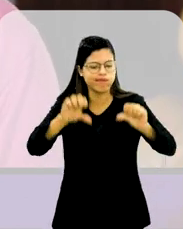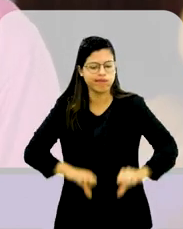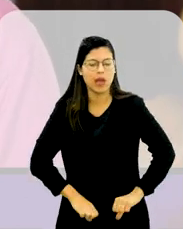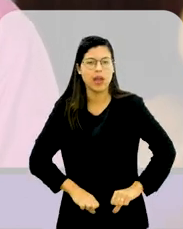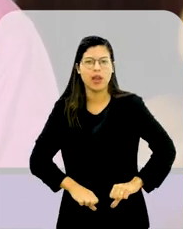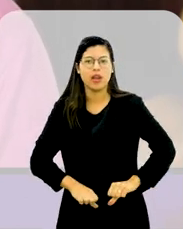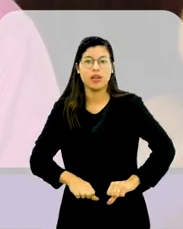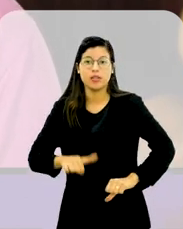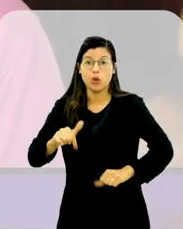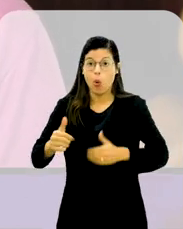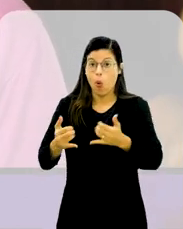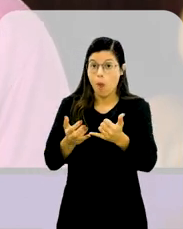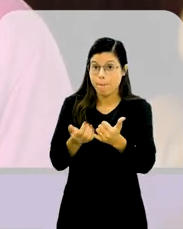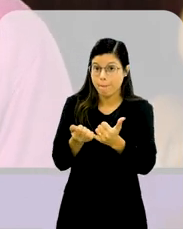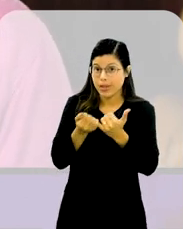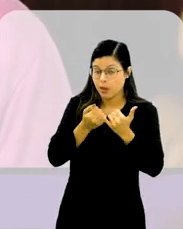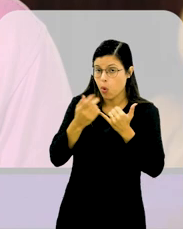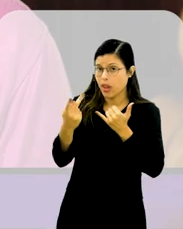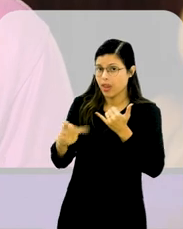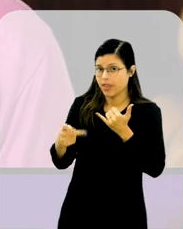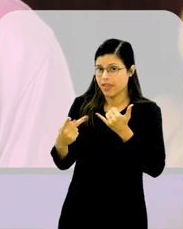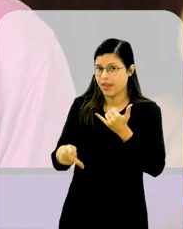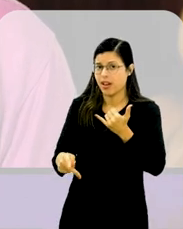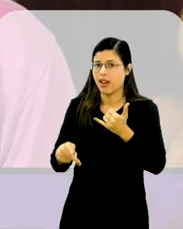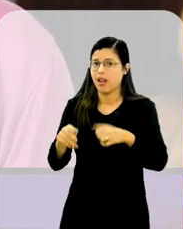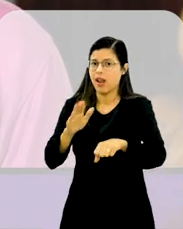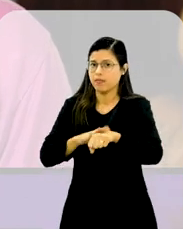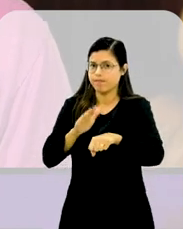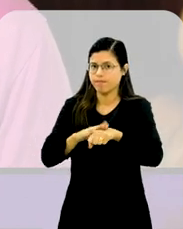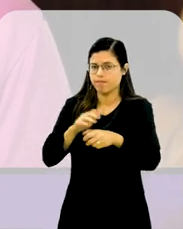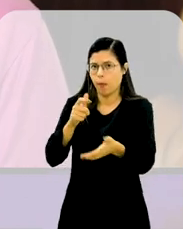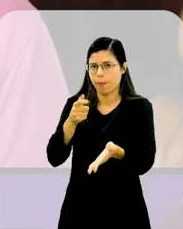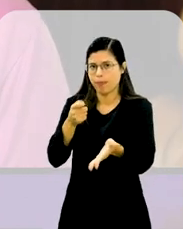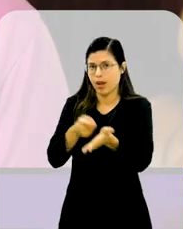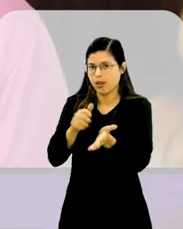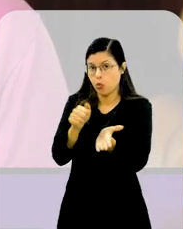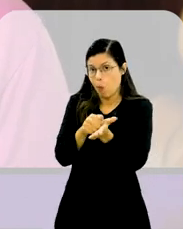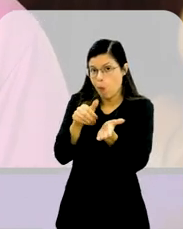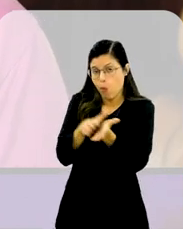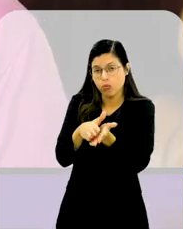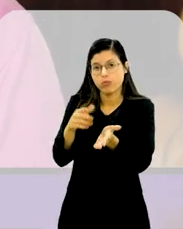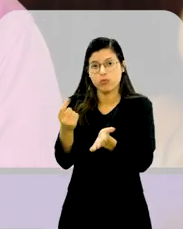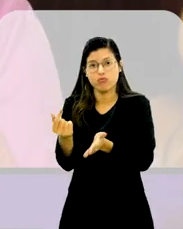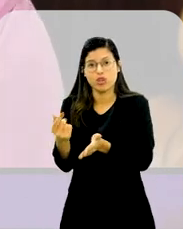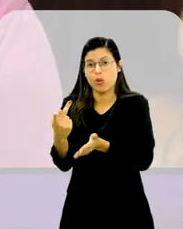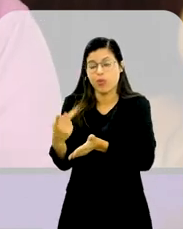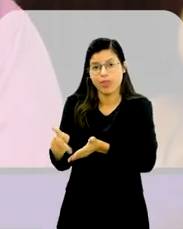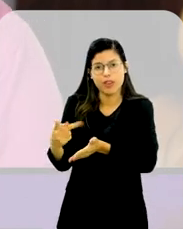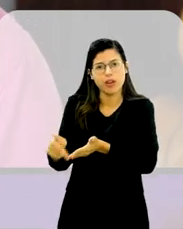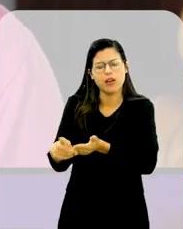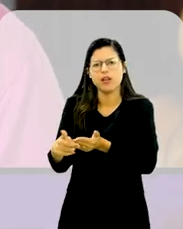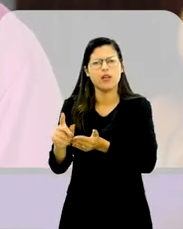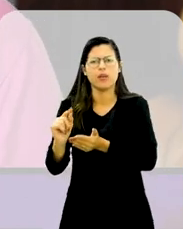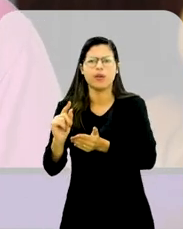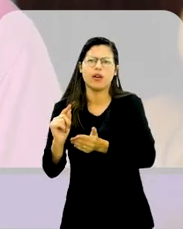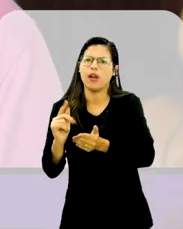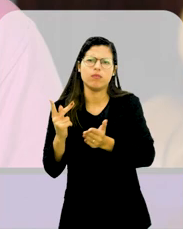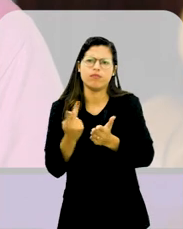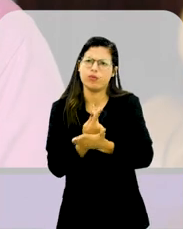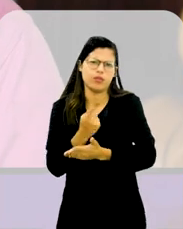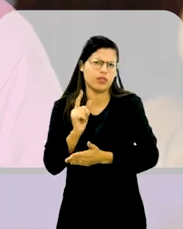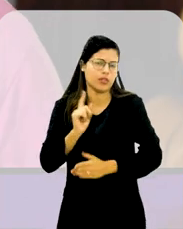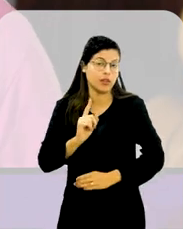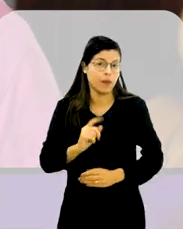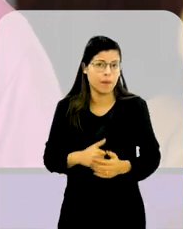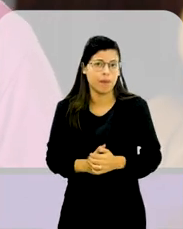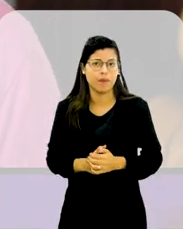o péssimo dirigente com o próprio patrimônio dele com ele pagando multas do dinheiro dele